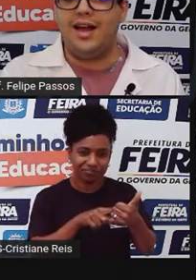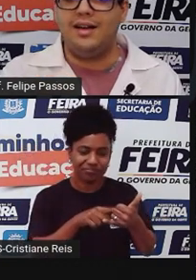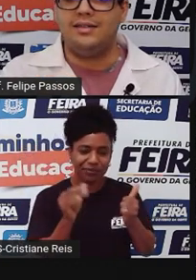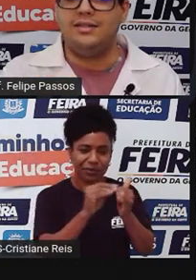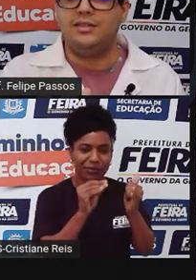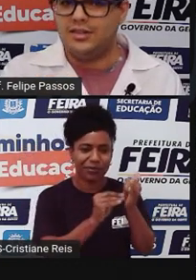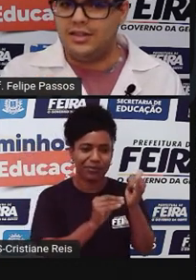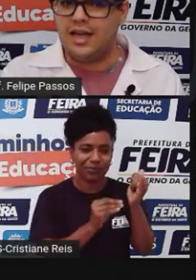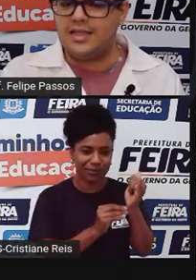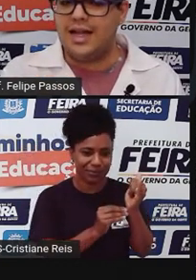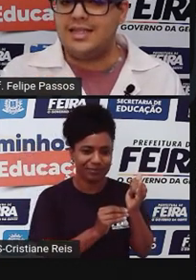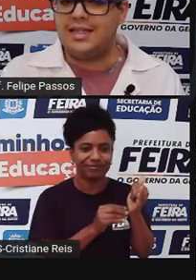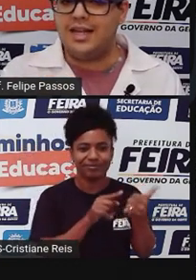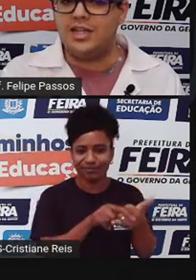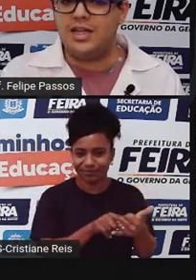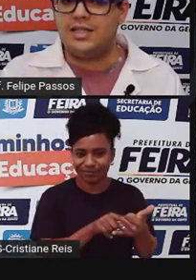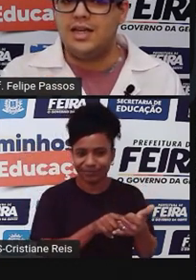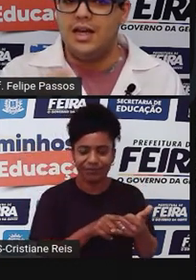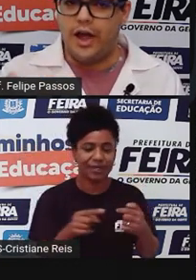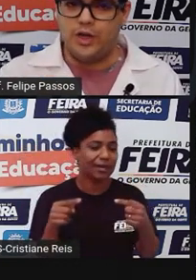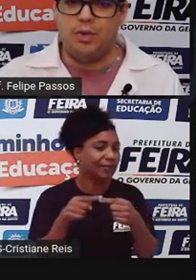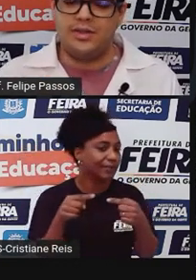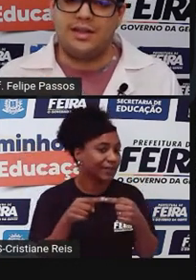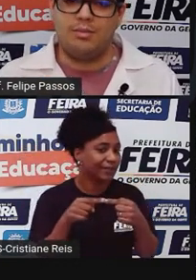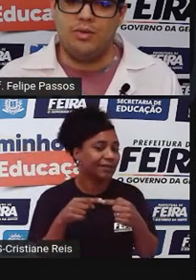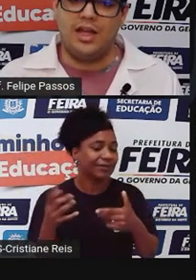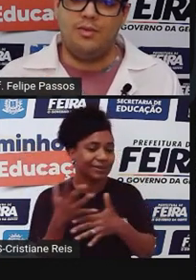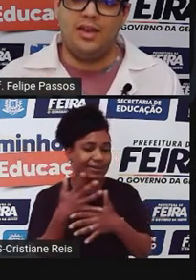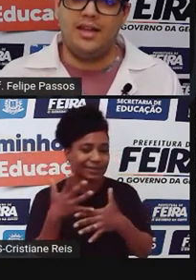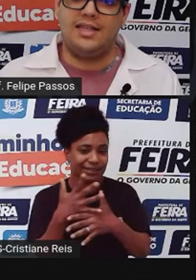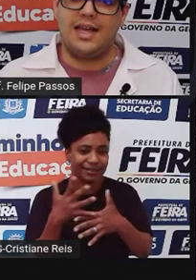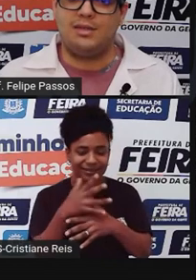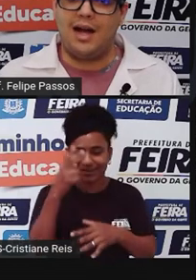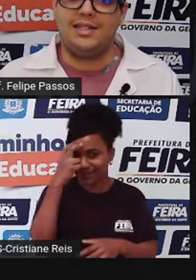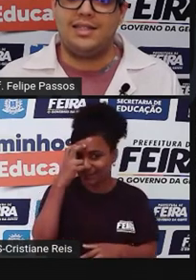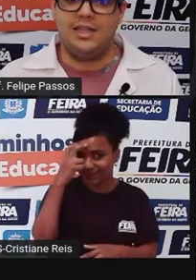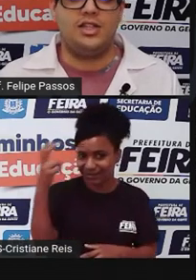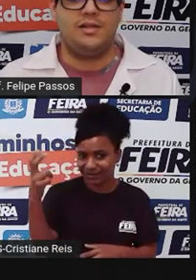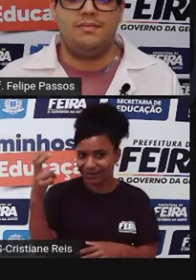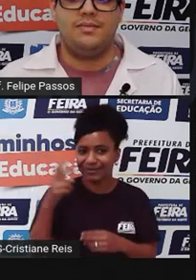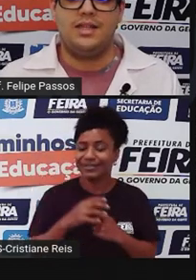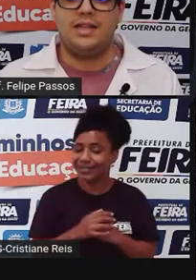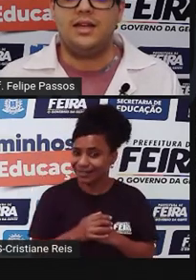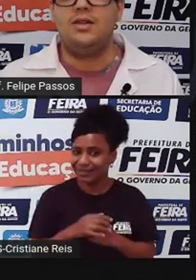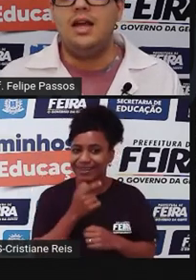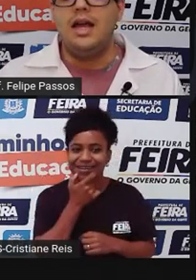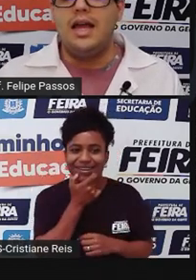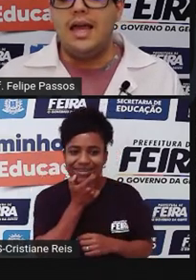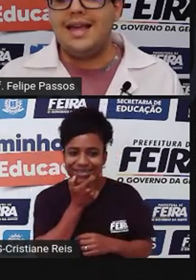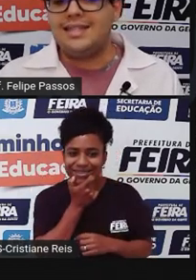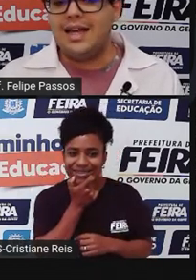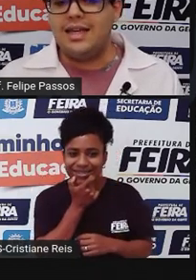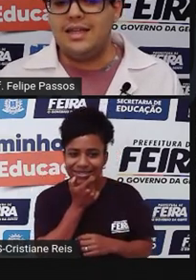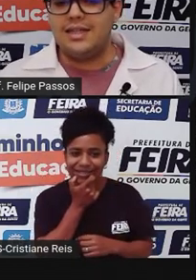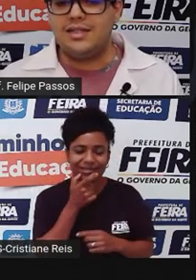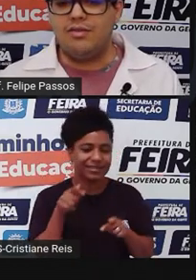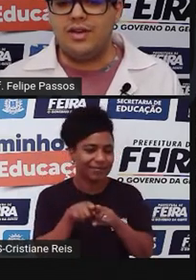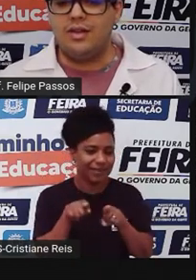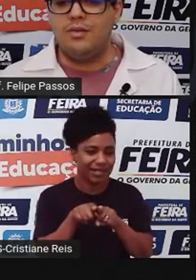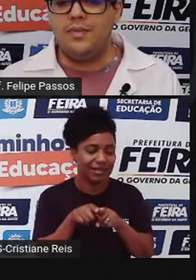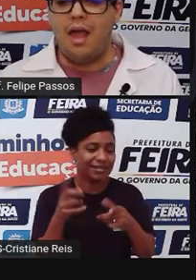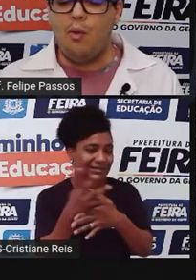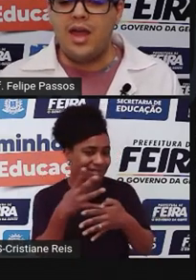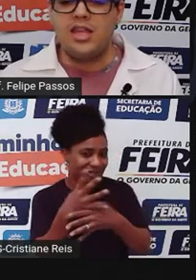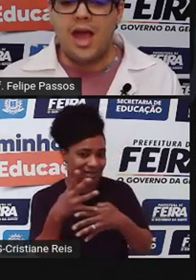ver com que a gente vai falar que a cidade inteligente a gente pode usar também o termo inglês que é Smart City certo esse daí